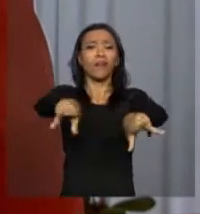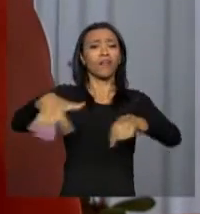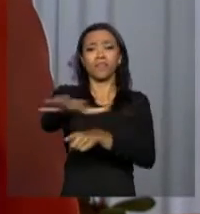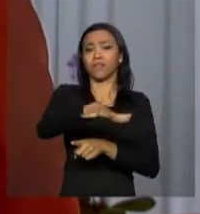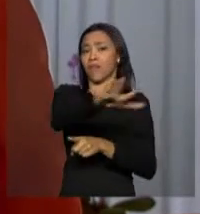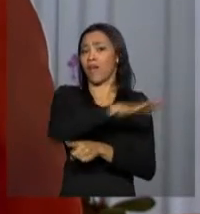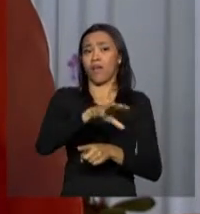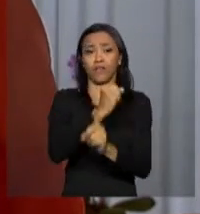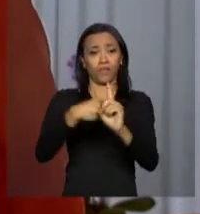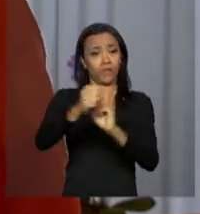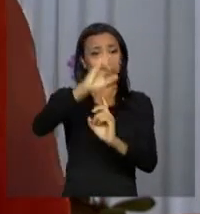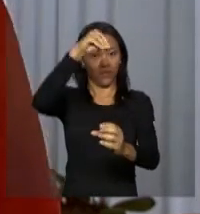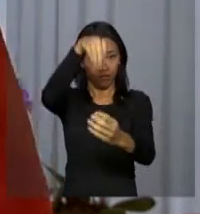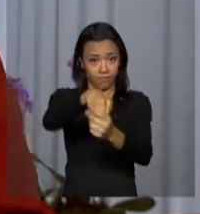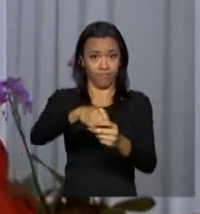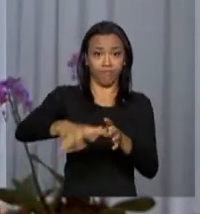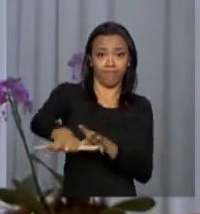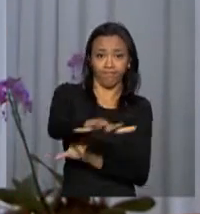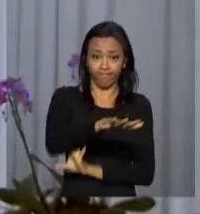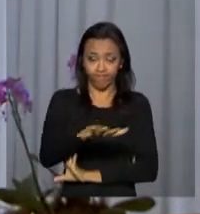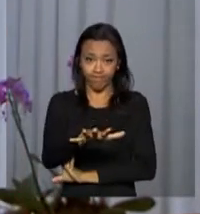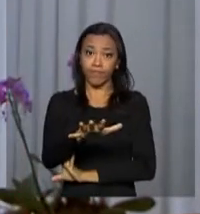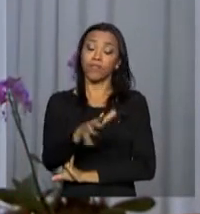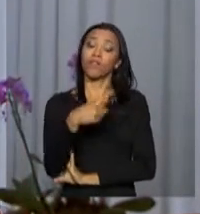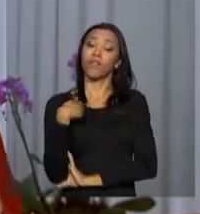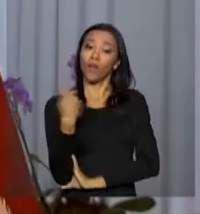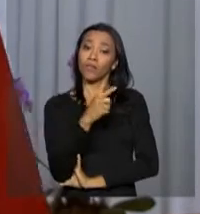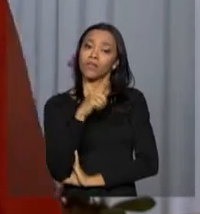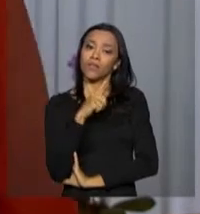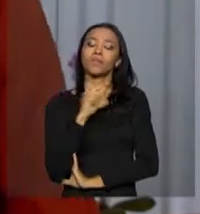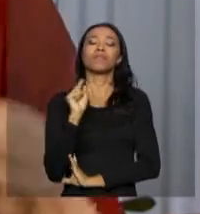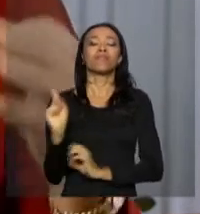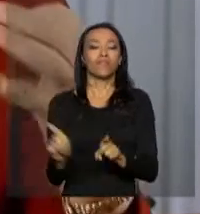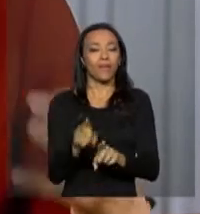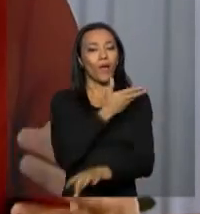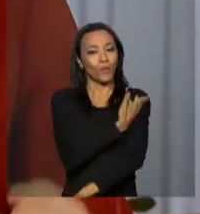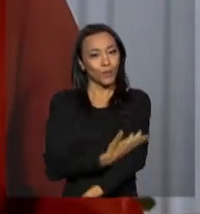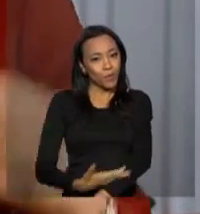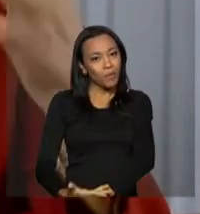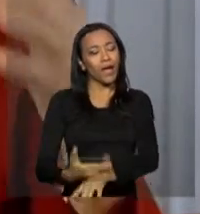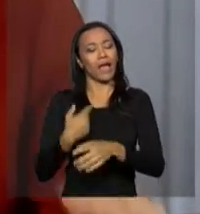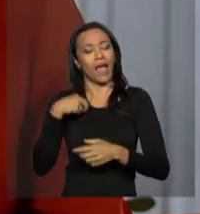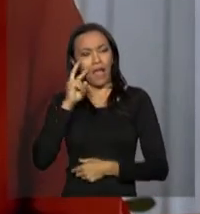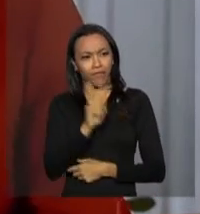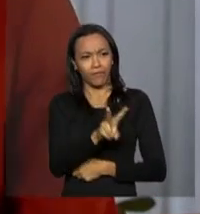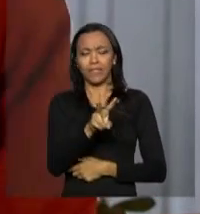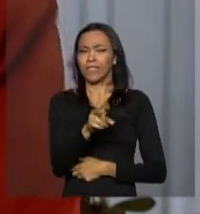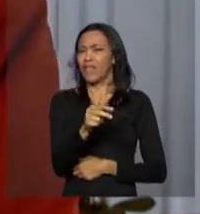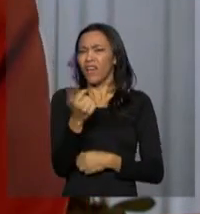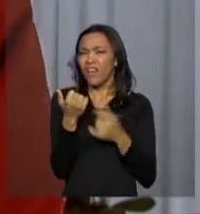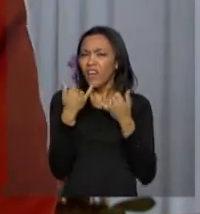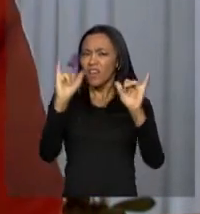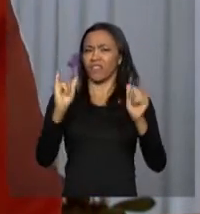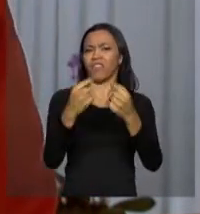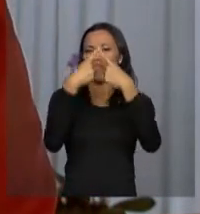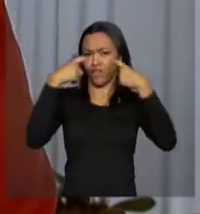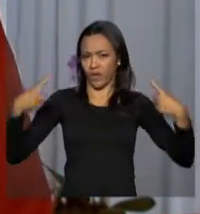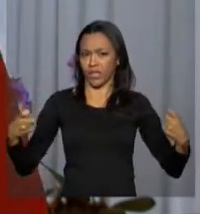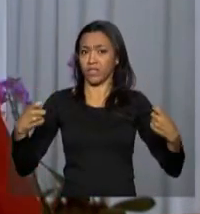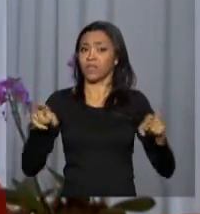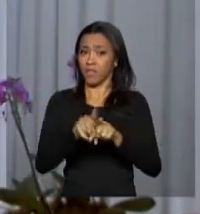sociais da nossa população. Temos de nos acostumar a fazer isso sem violência e sem